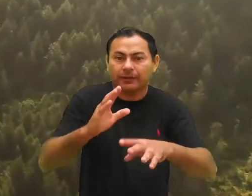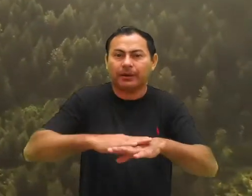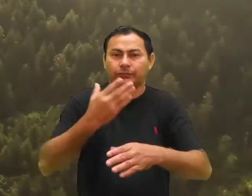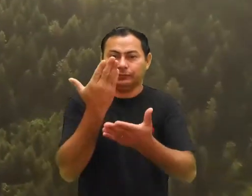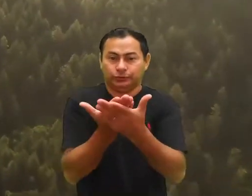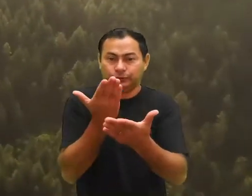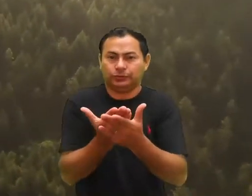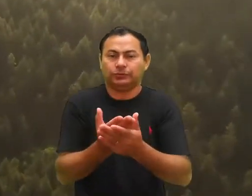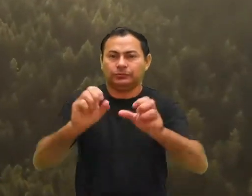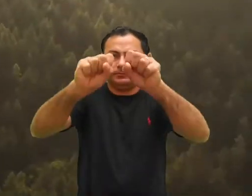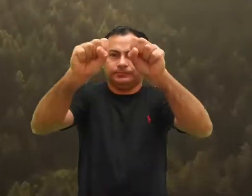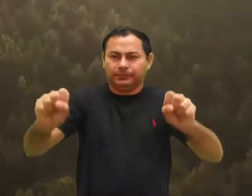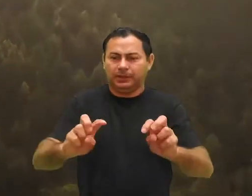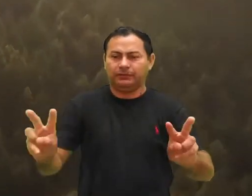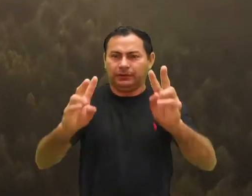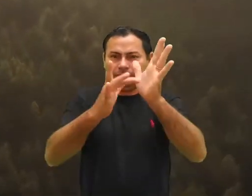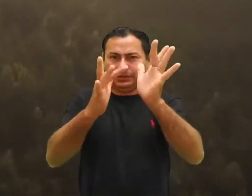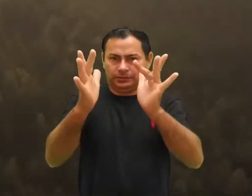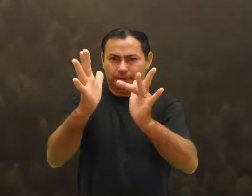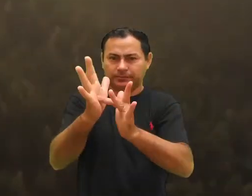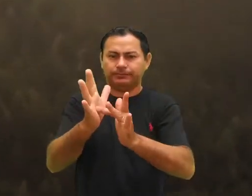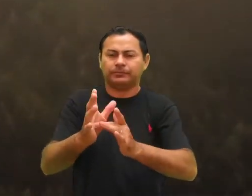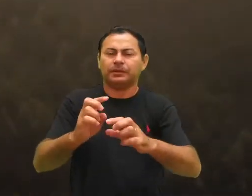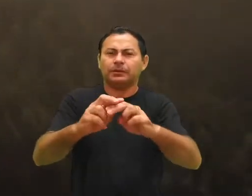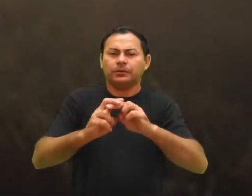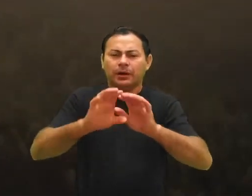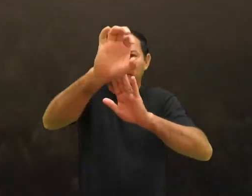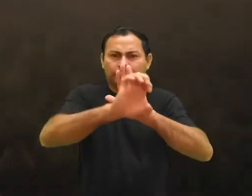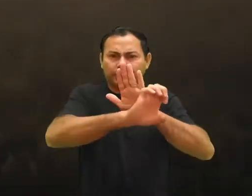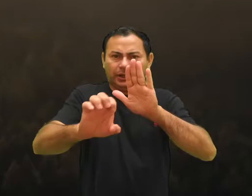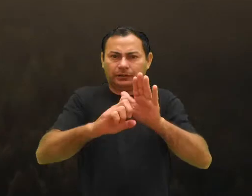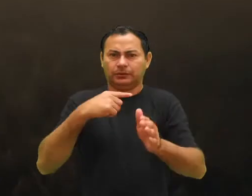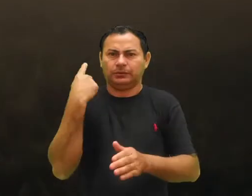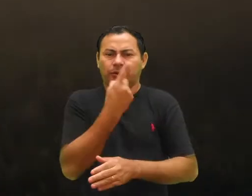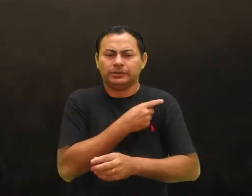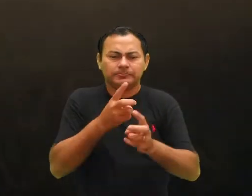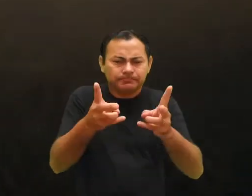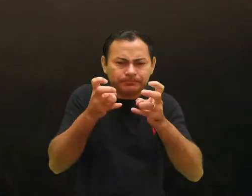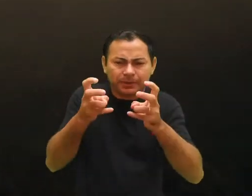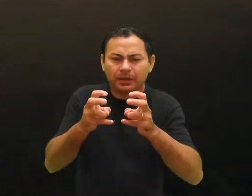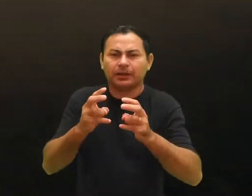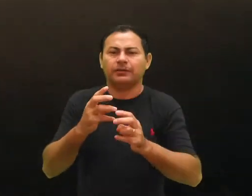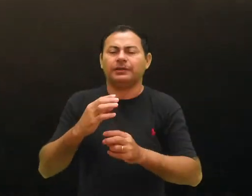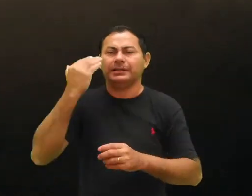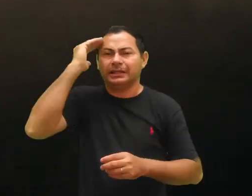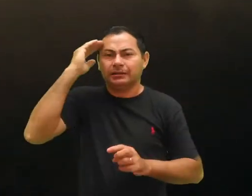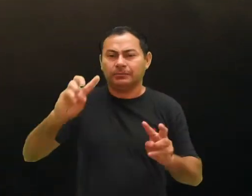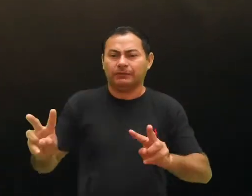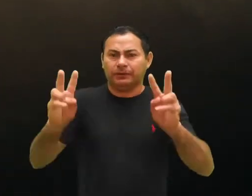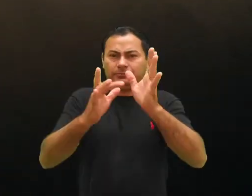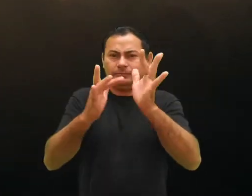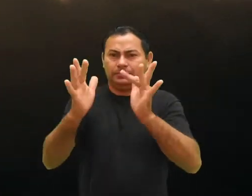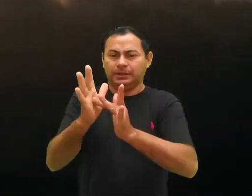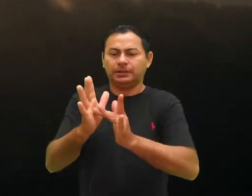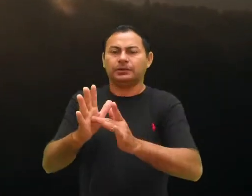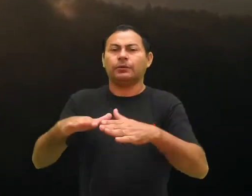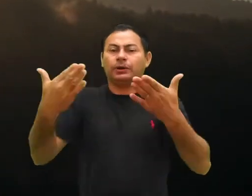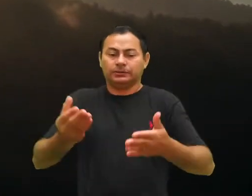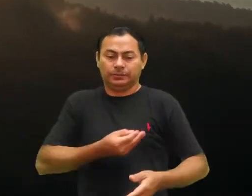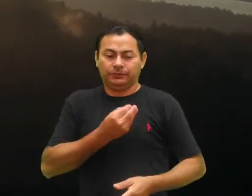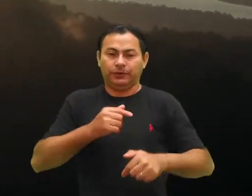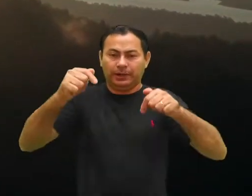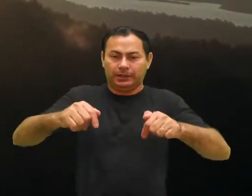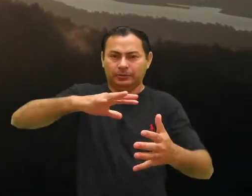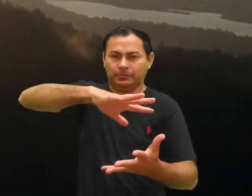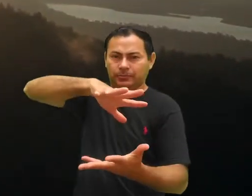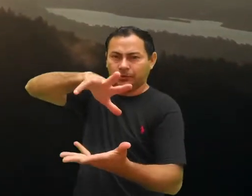Seja muito bem-vindo a mais um estudo do Sistema de Valores de Jesus Cristo. Através dos evangelhos estamos identificando os valores de Jesus durante o tempo